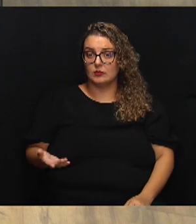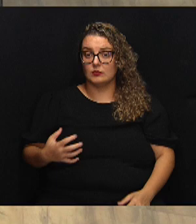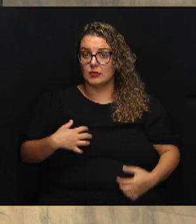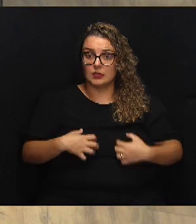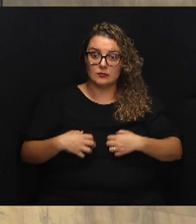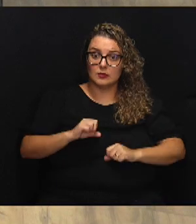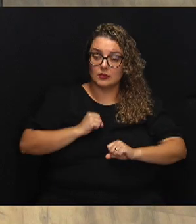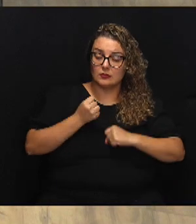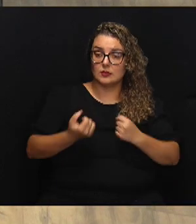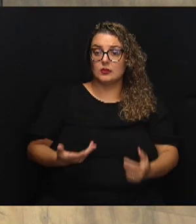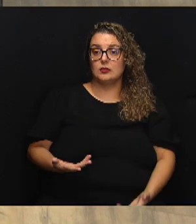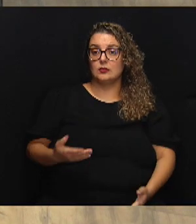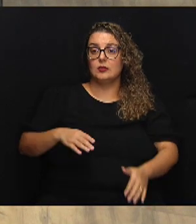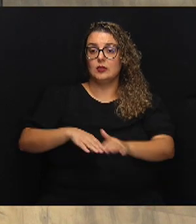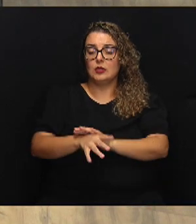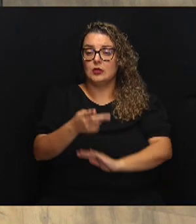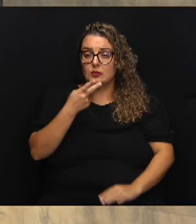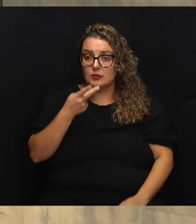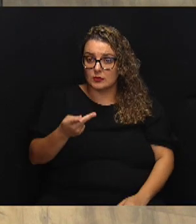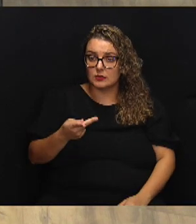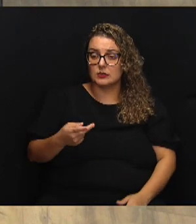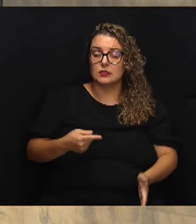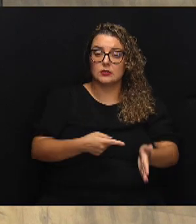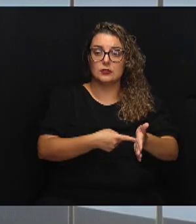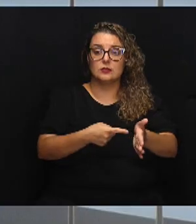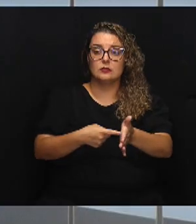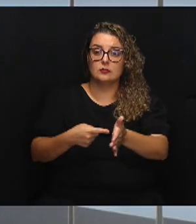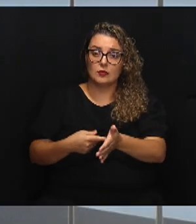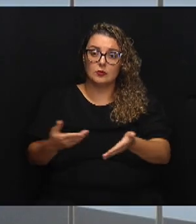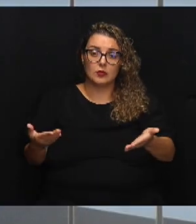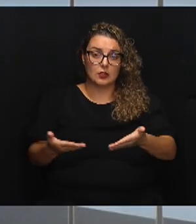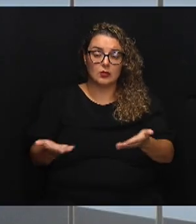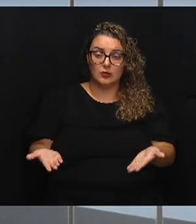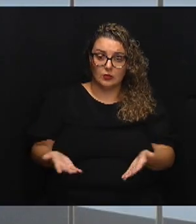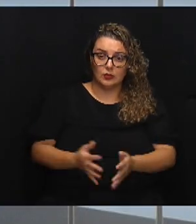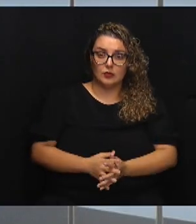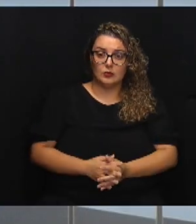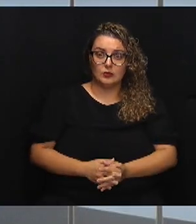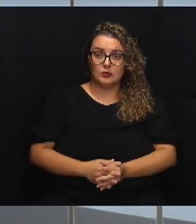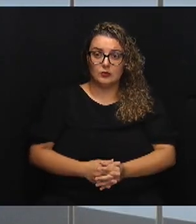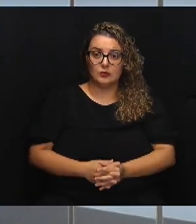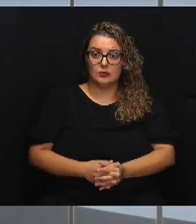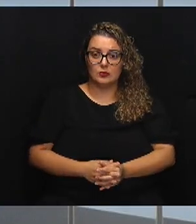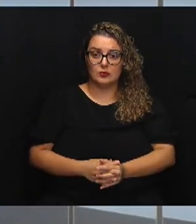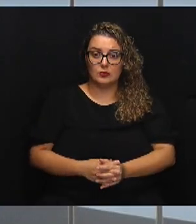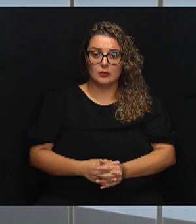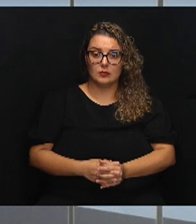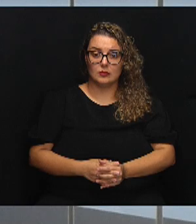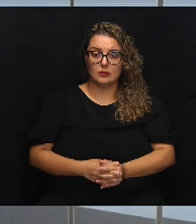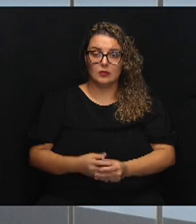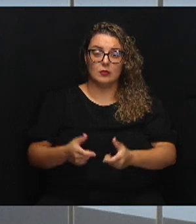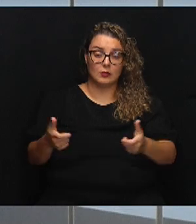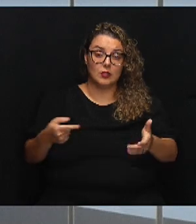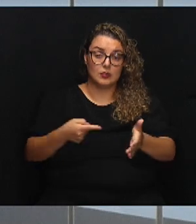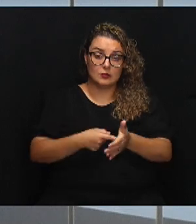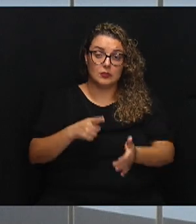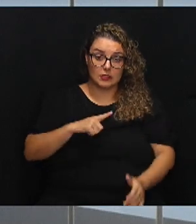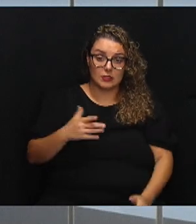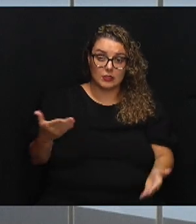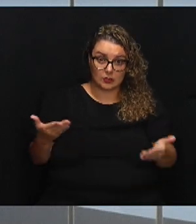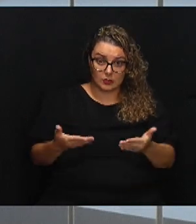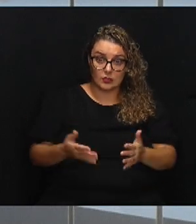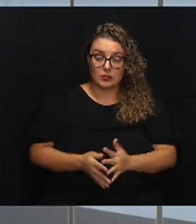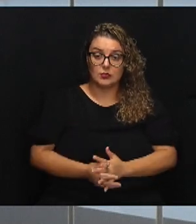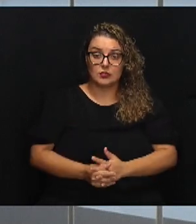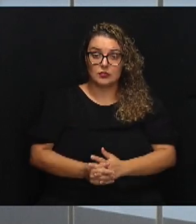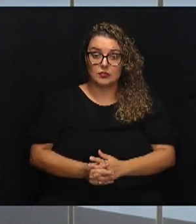revoltado. O que eu costumava falar muito nas denúncias quando eu ia, porque hoje a coisa a maior denúncia que a gente tem hoje é